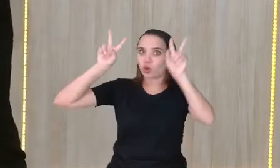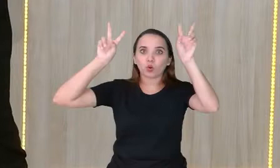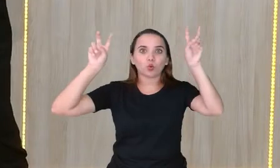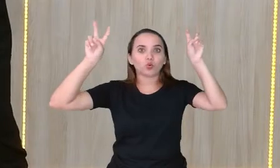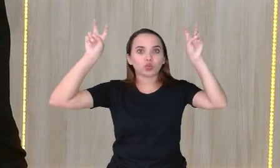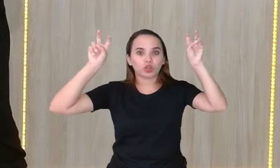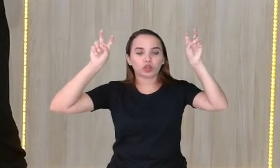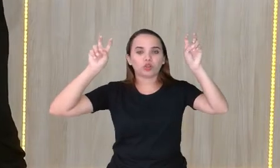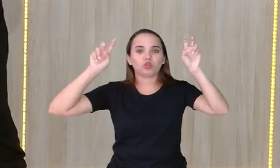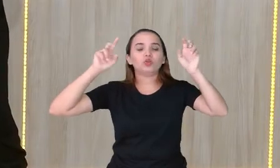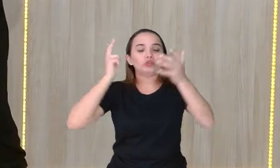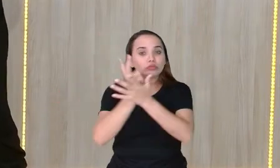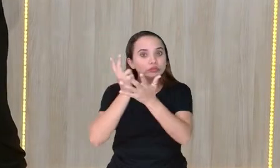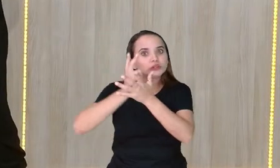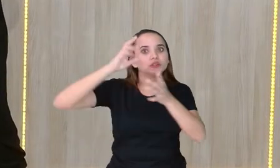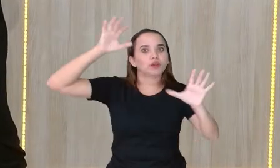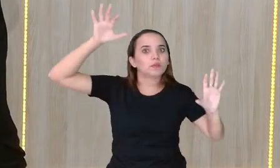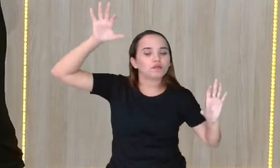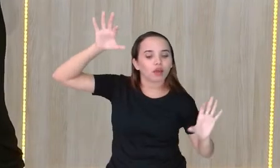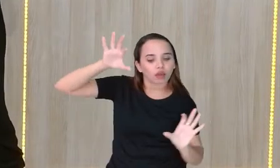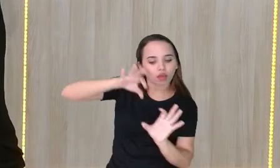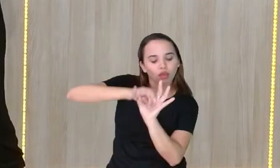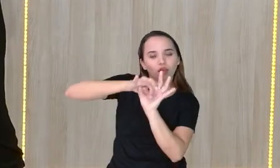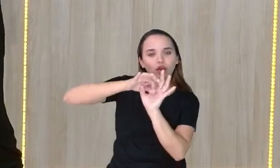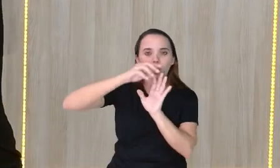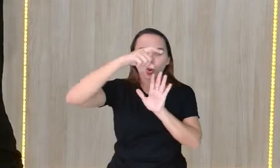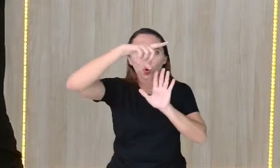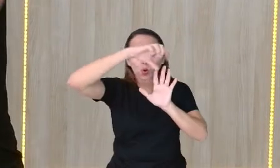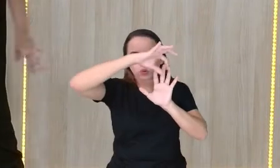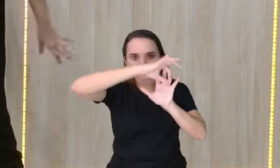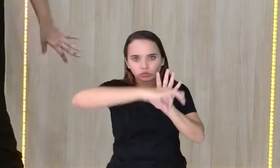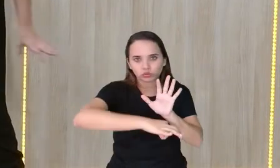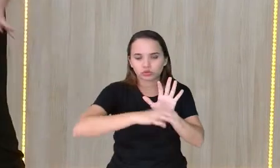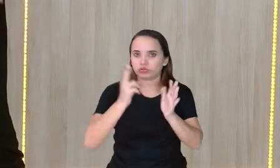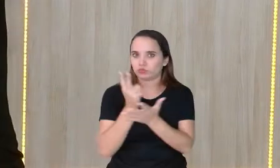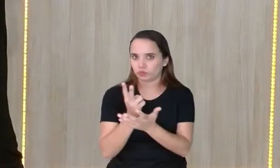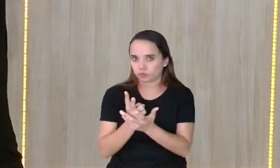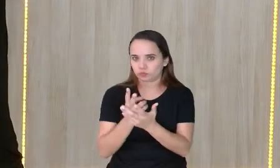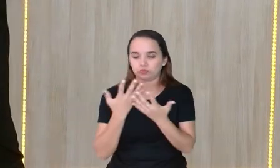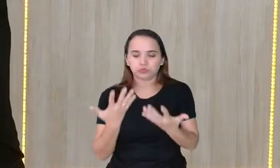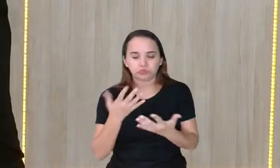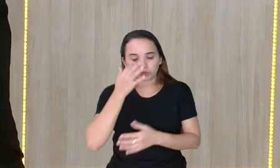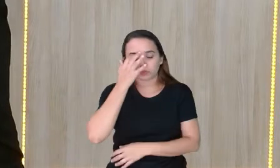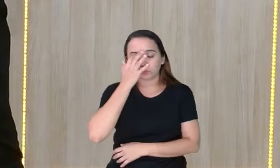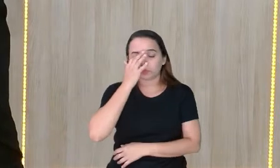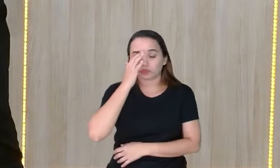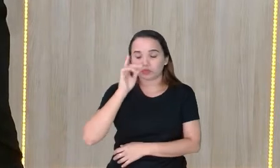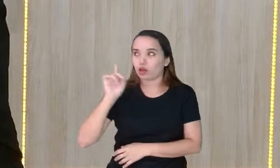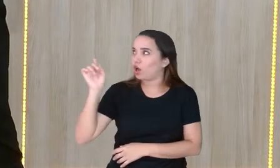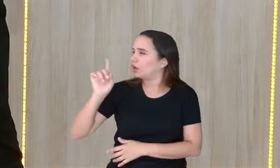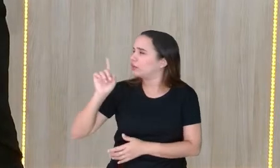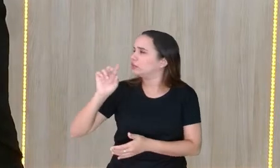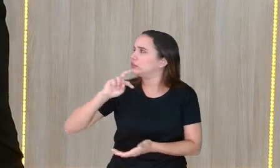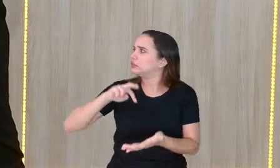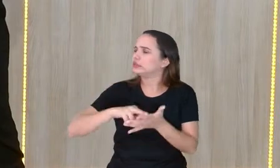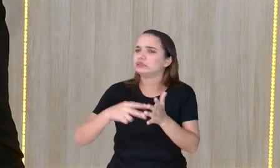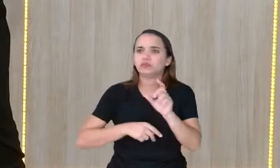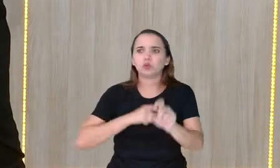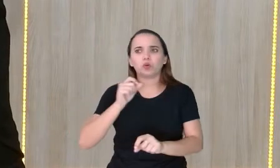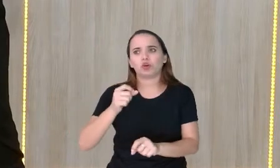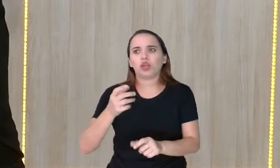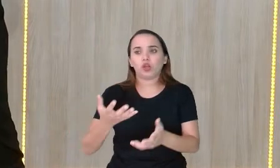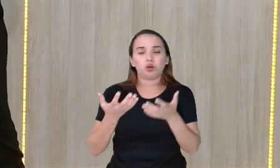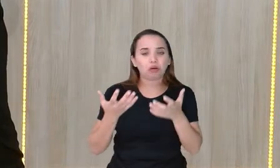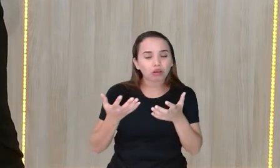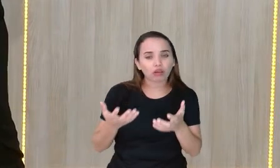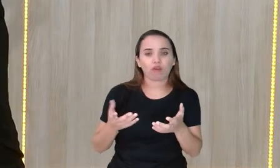sempre conversa com o corpo do texto. Então, veja, aqui, se você queria ser tanta coisa, que acabou não sendo coisa